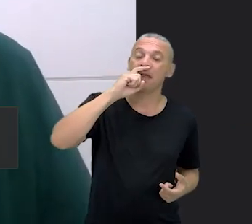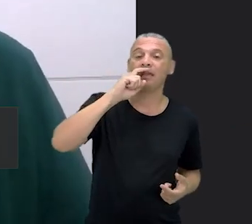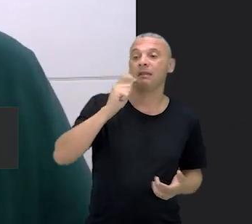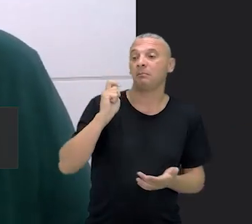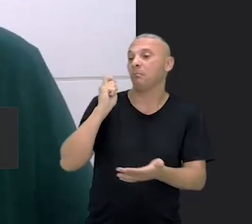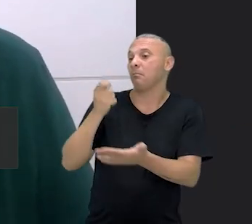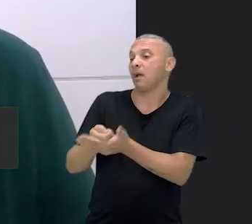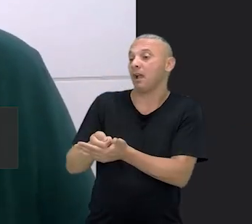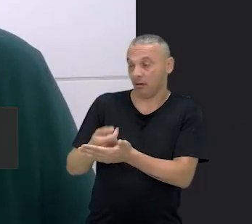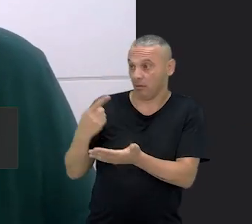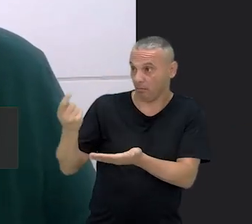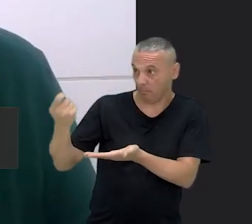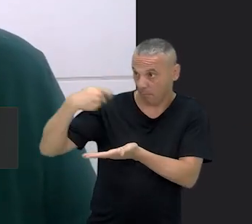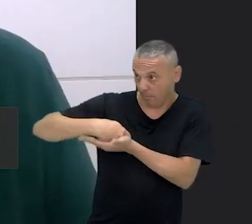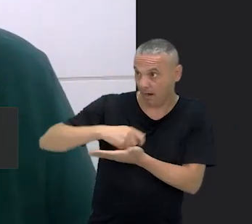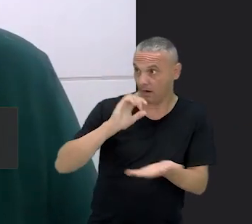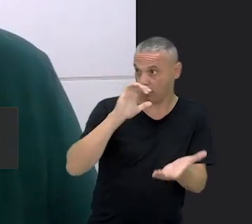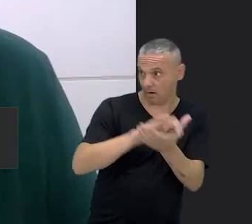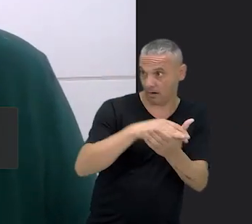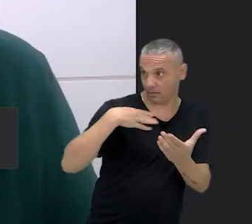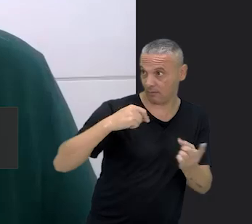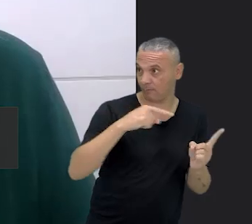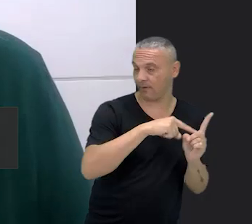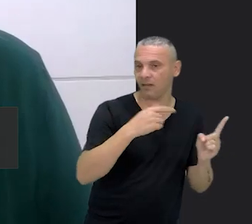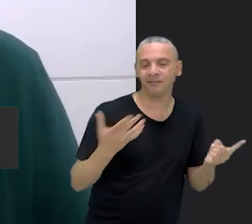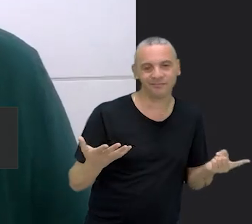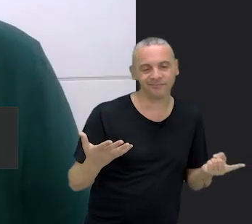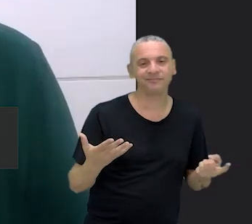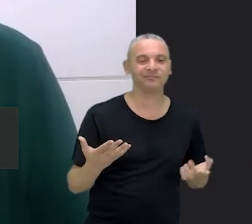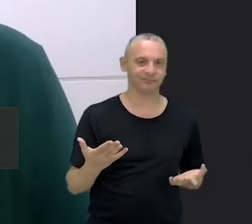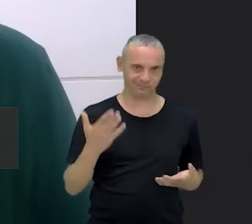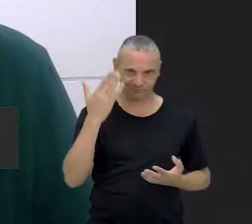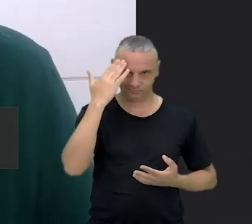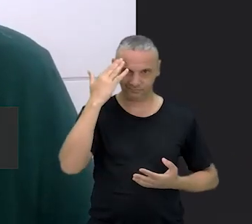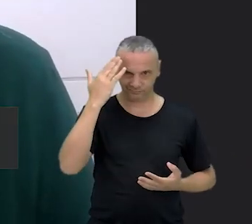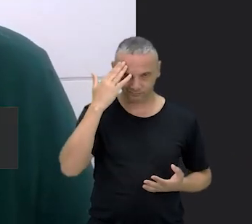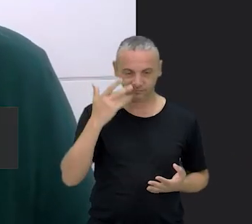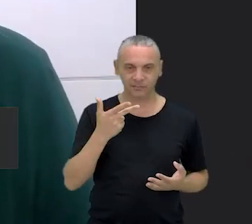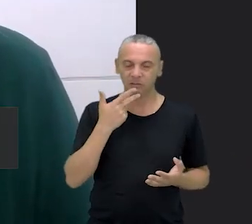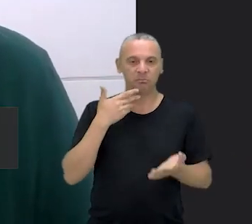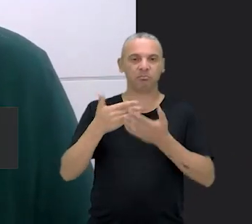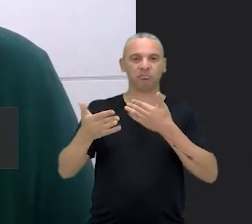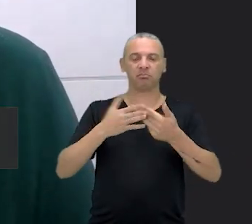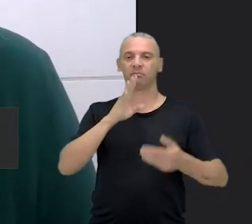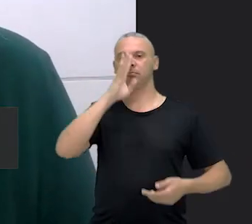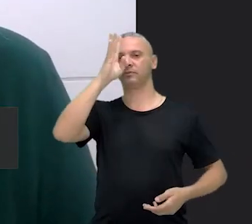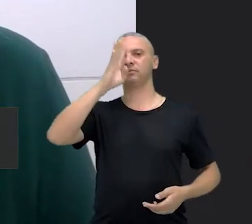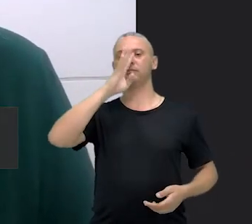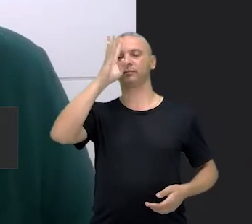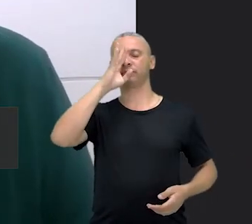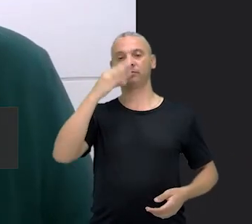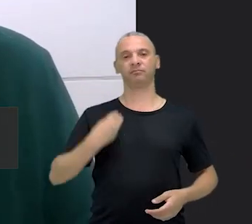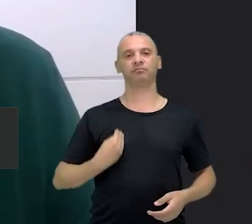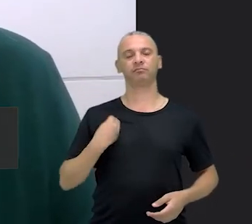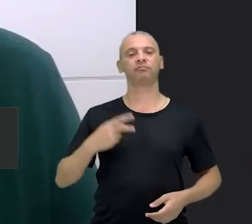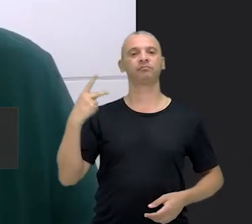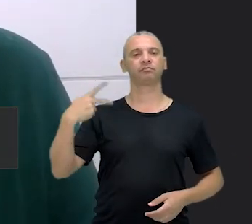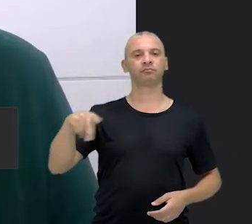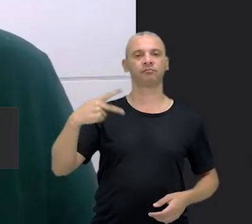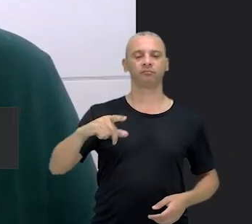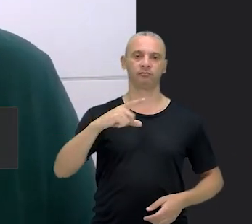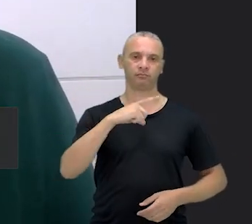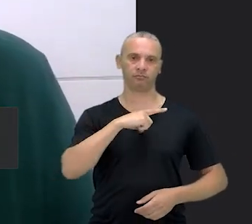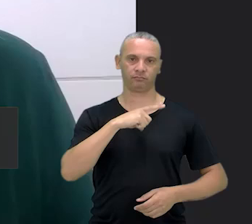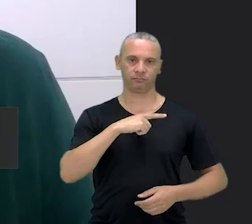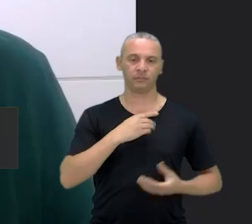dote, e que era dado ao noivo, né? E ele fazia o que queria e fazia a sua vida, independente